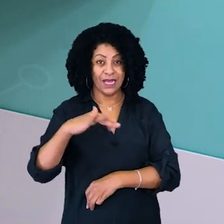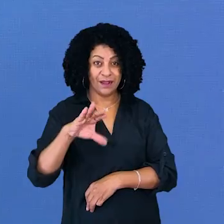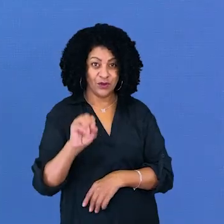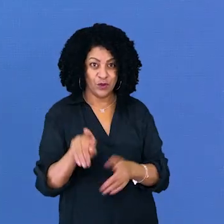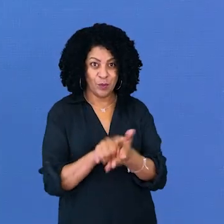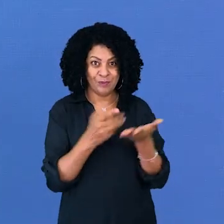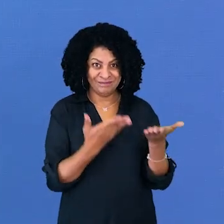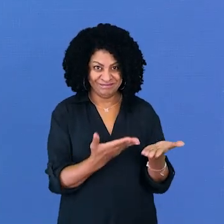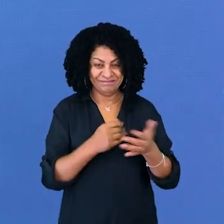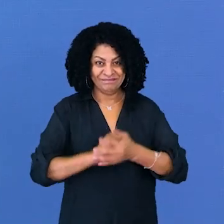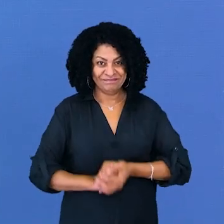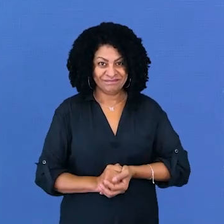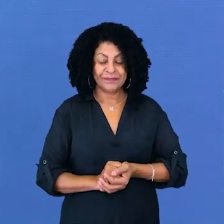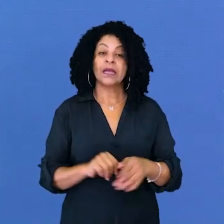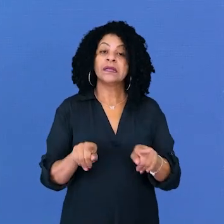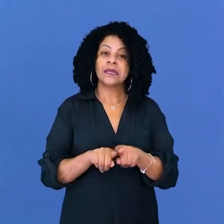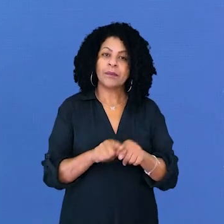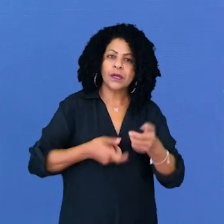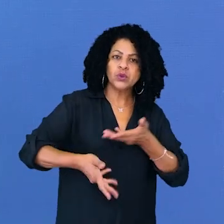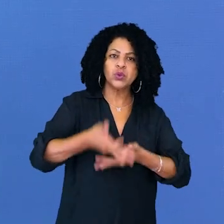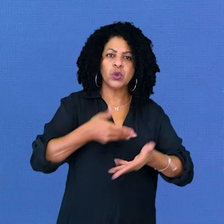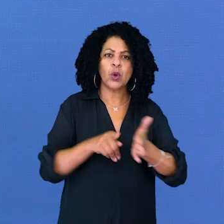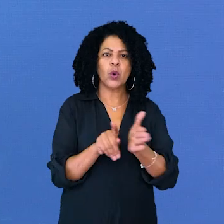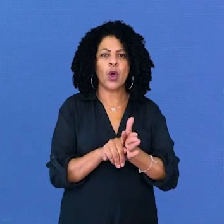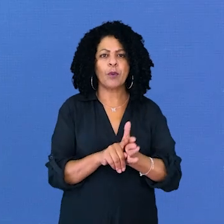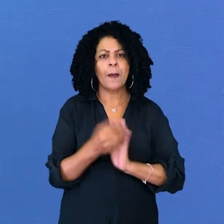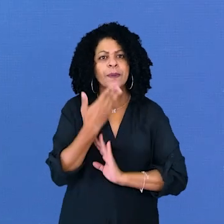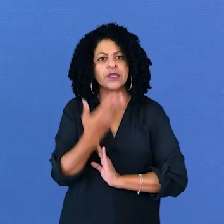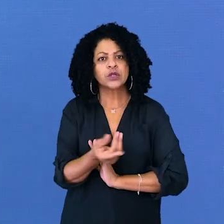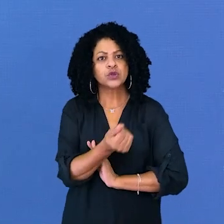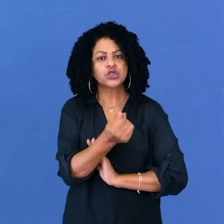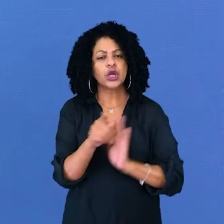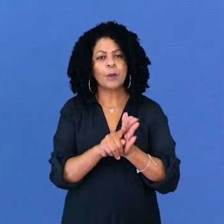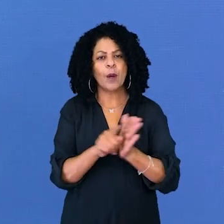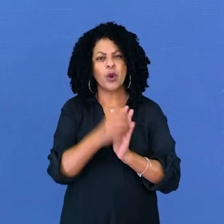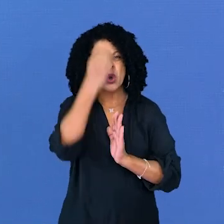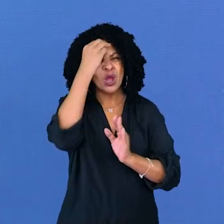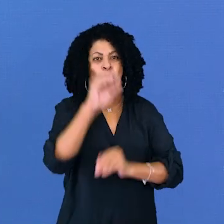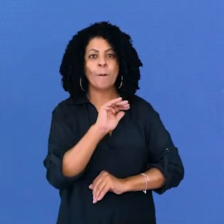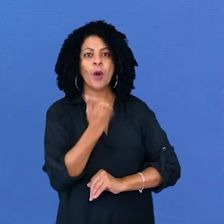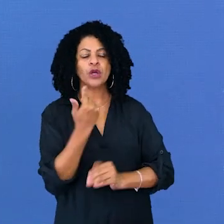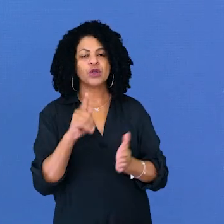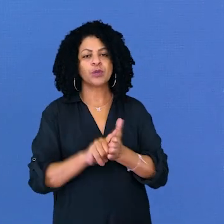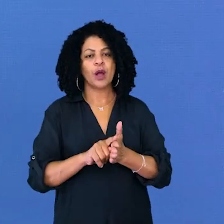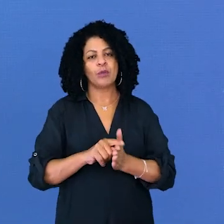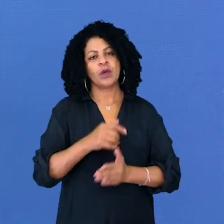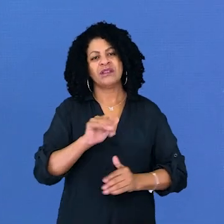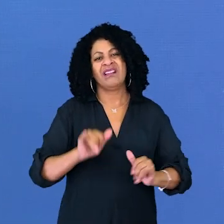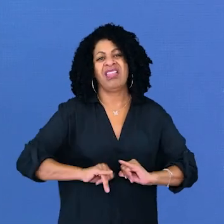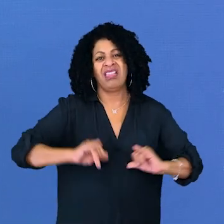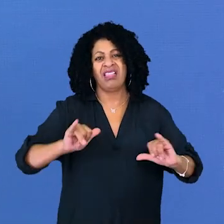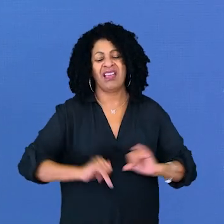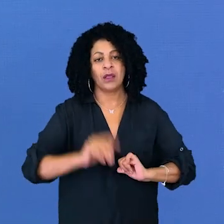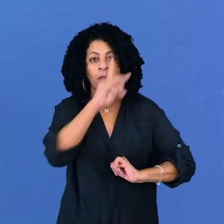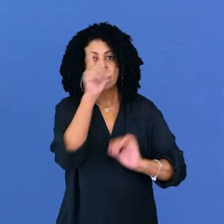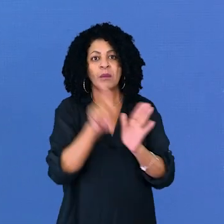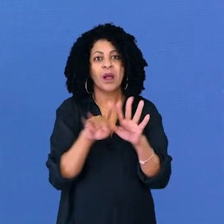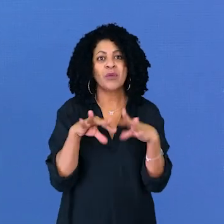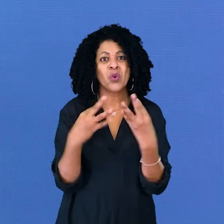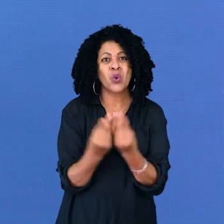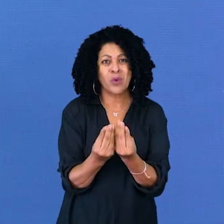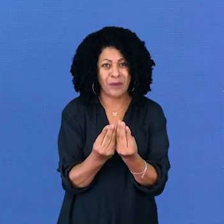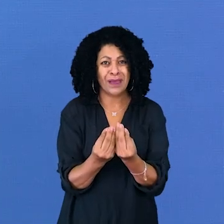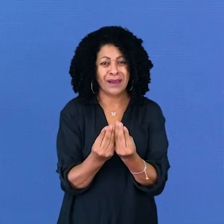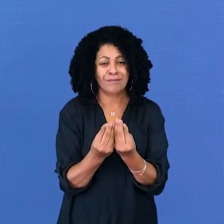Delgado. Os casos envolvem pedidos de indenização pelo chamado dano-morte, que diz respeito ao sofrimento das pessoas